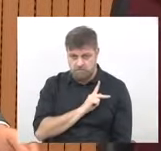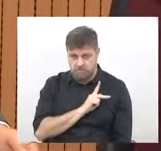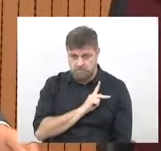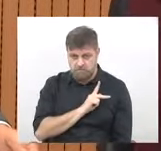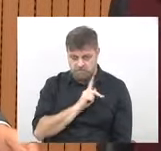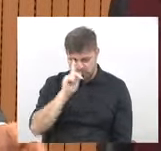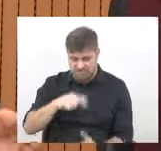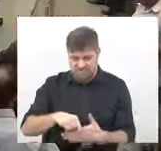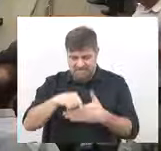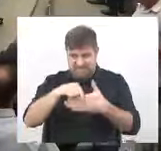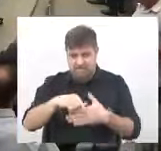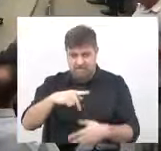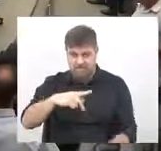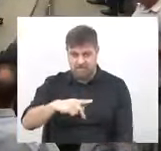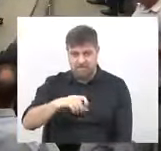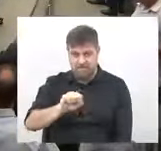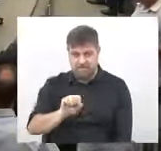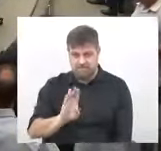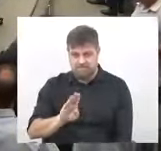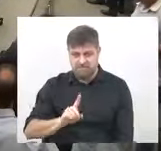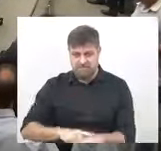por 10 minutos.